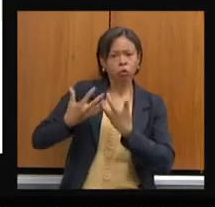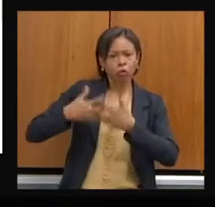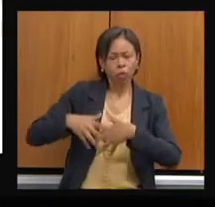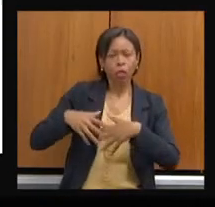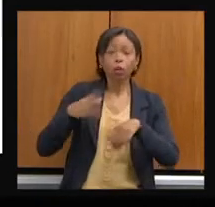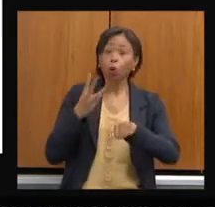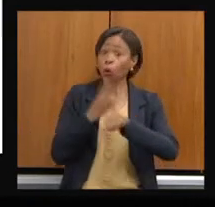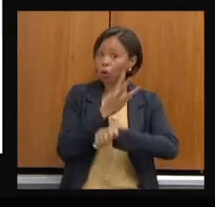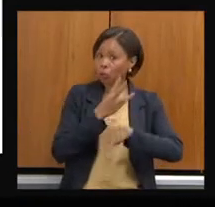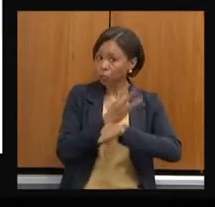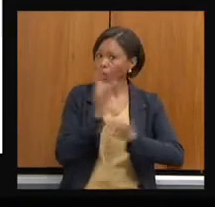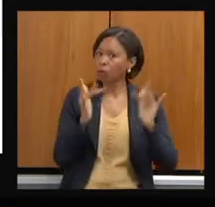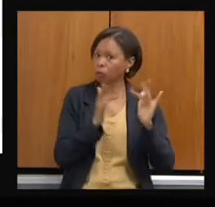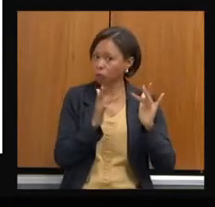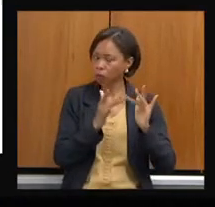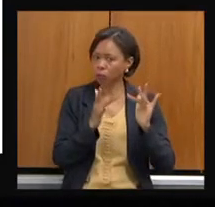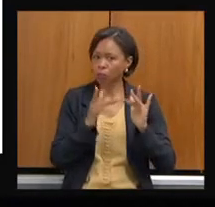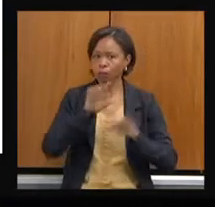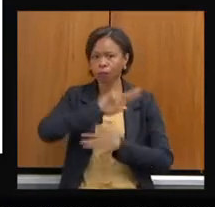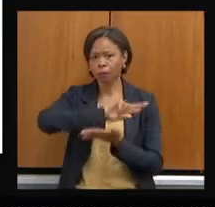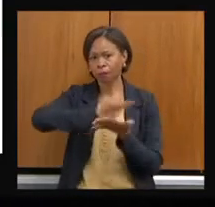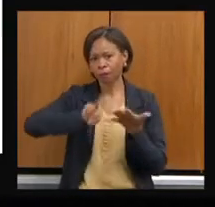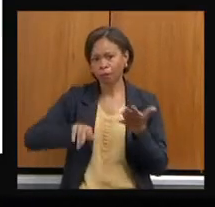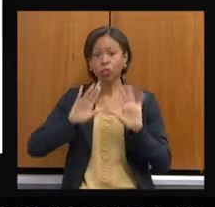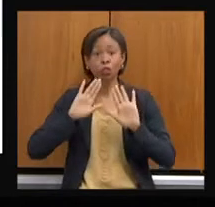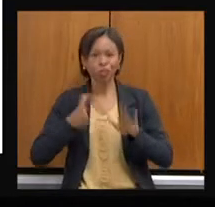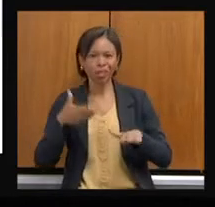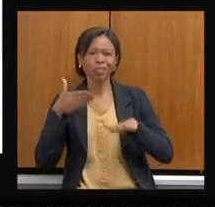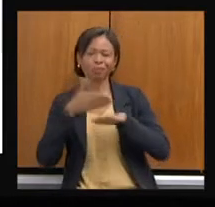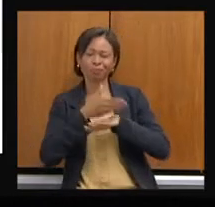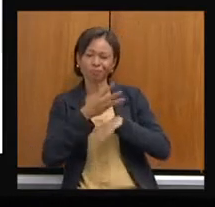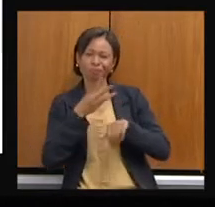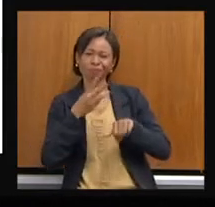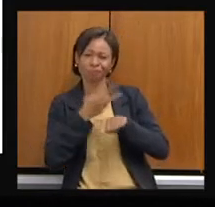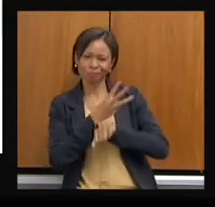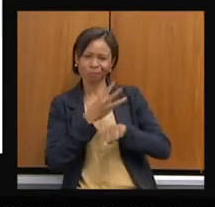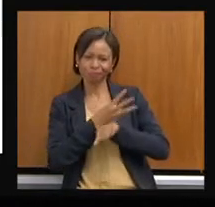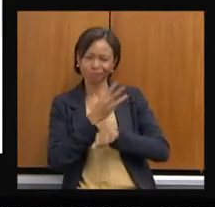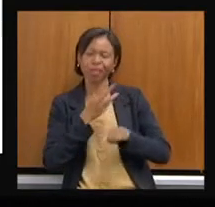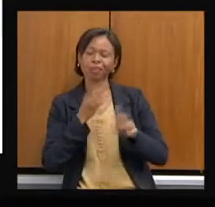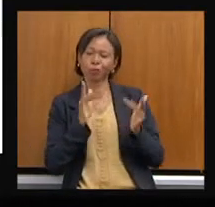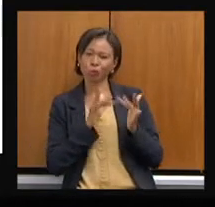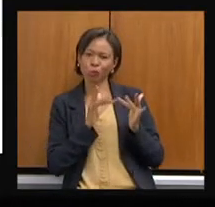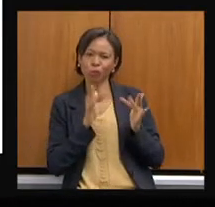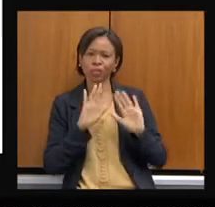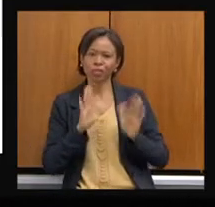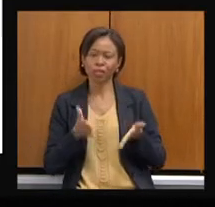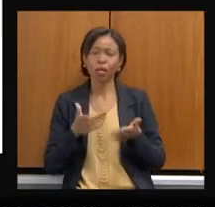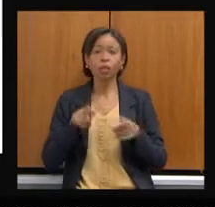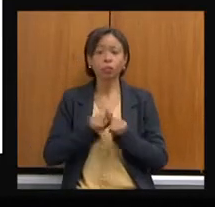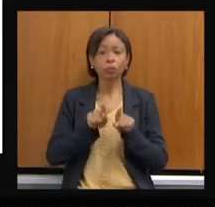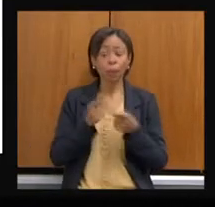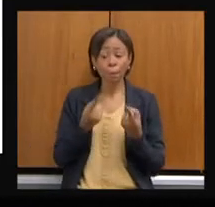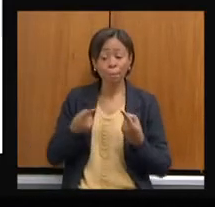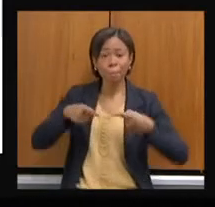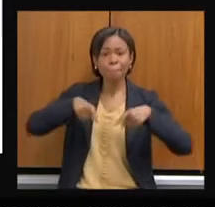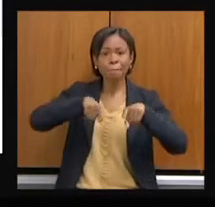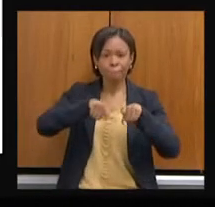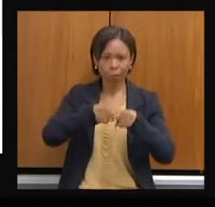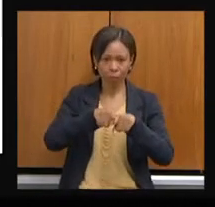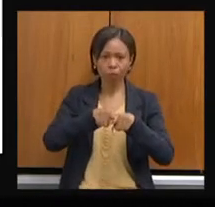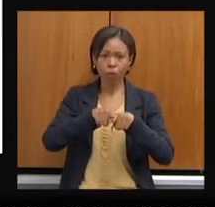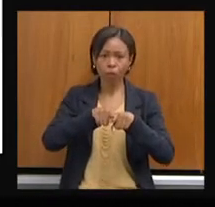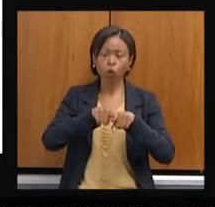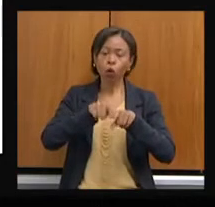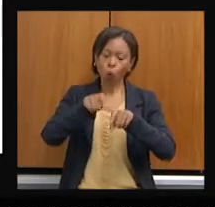muitos produtores contactar a empresa via WhatsApp ou também uma parceria com projeto plataforma do campo que